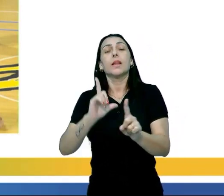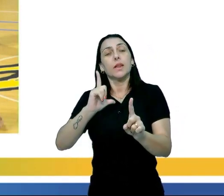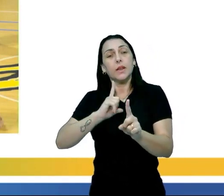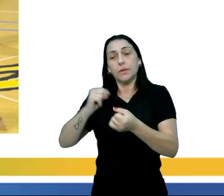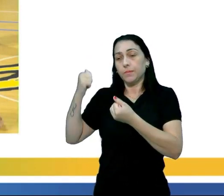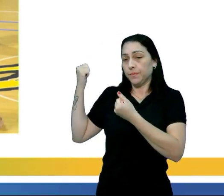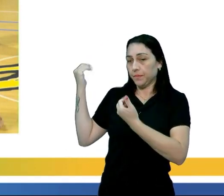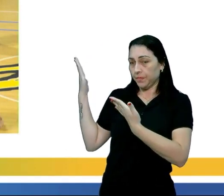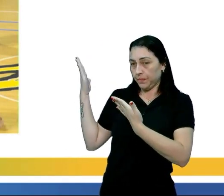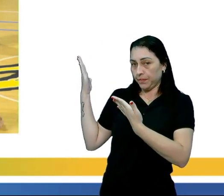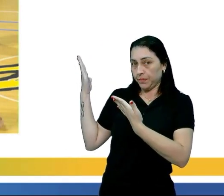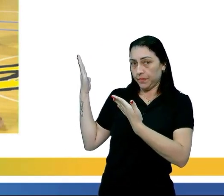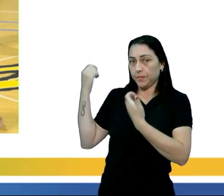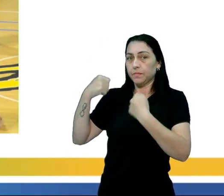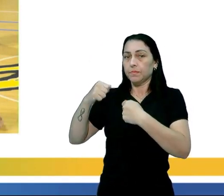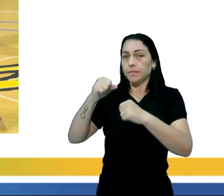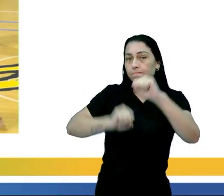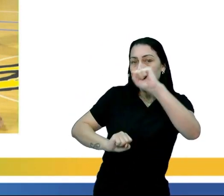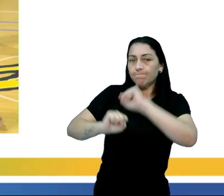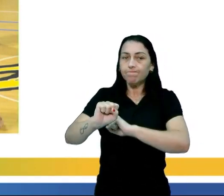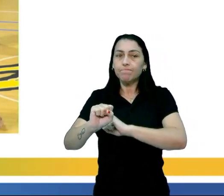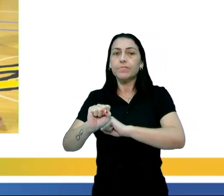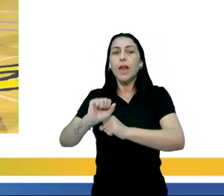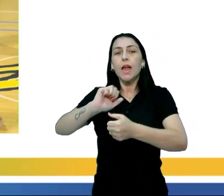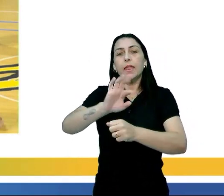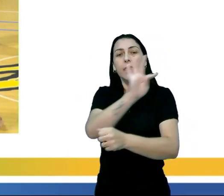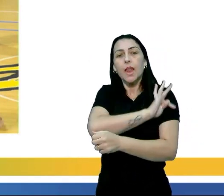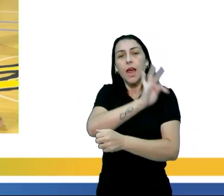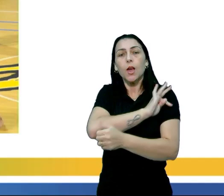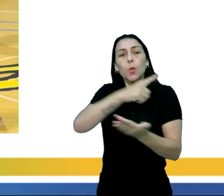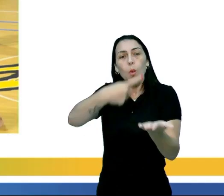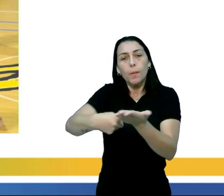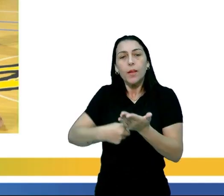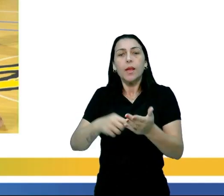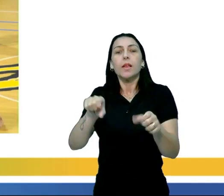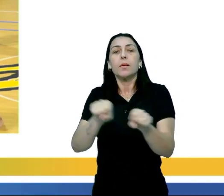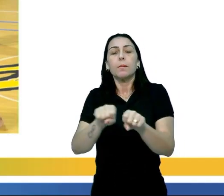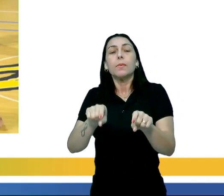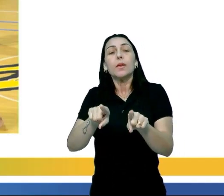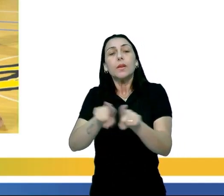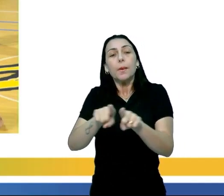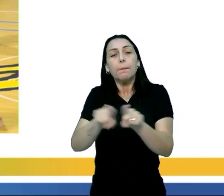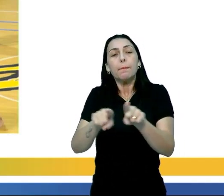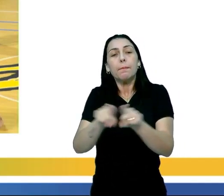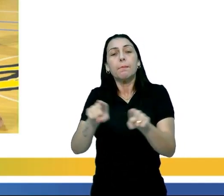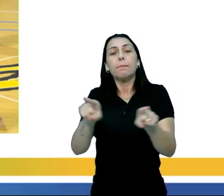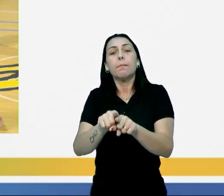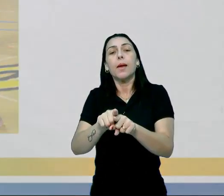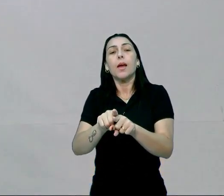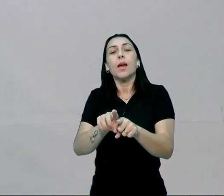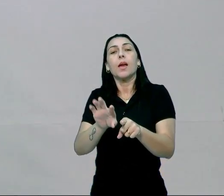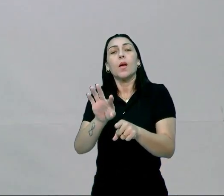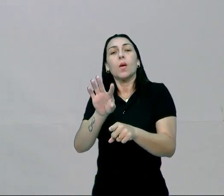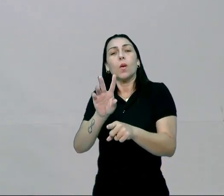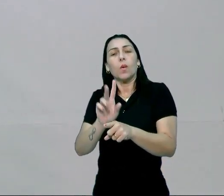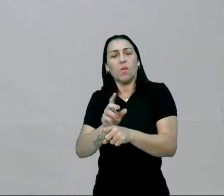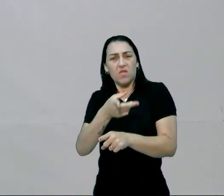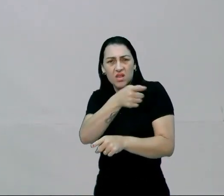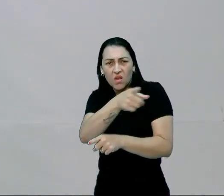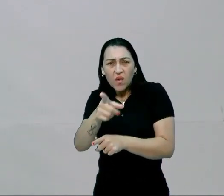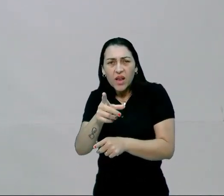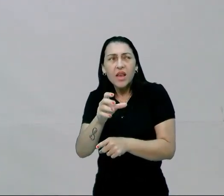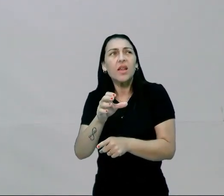tem esporte de precisão, de combate, técnico combinatório. A gente tem a imagem de algum deles como o curling. Você